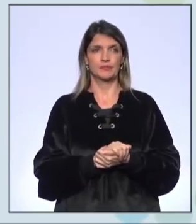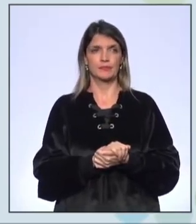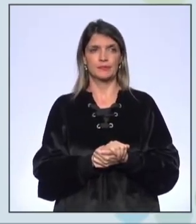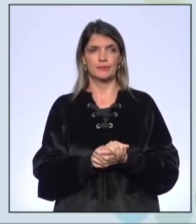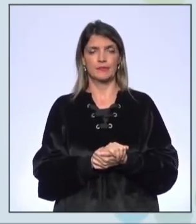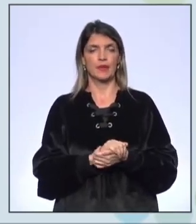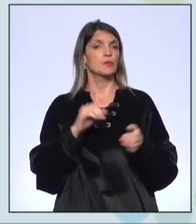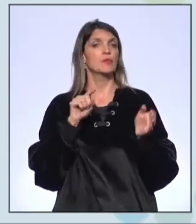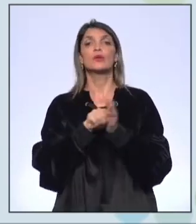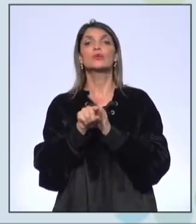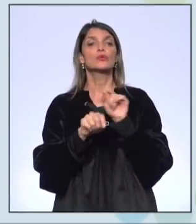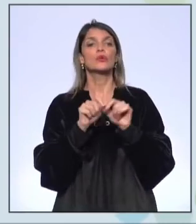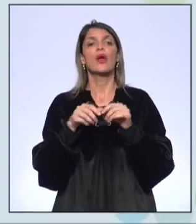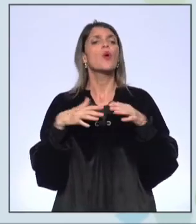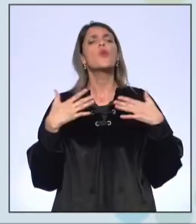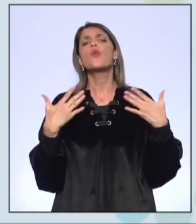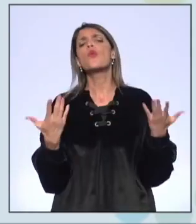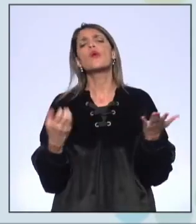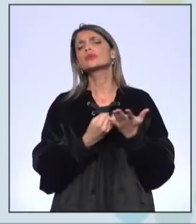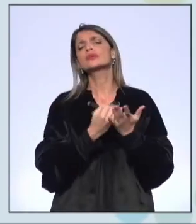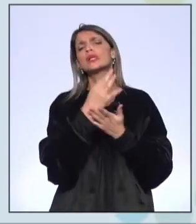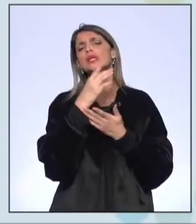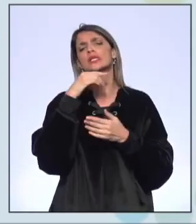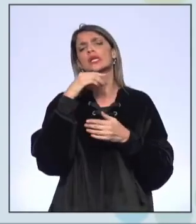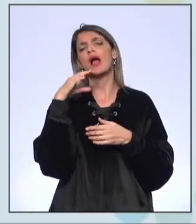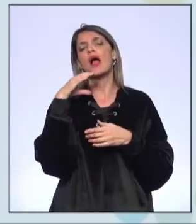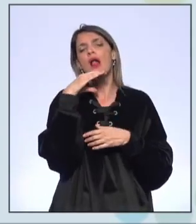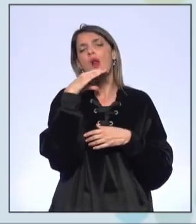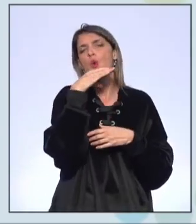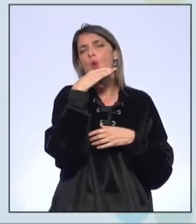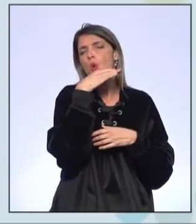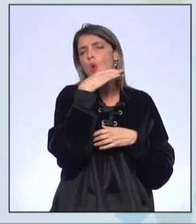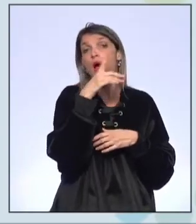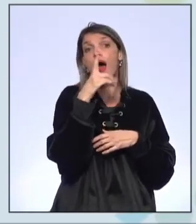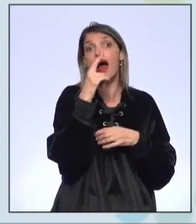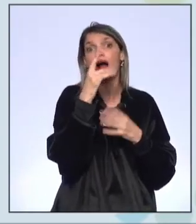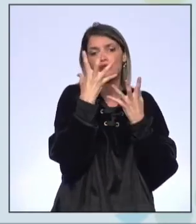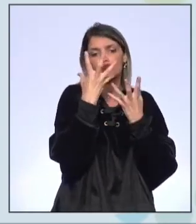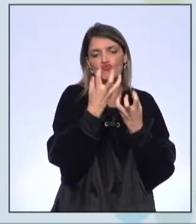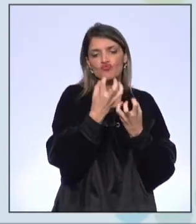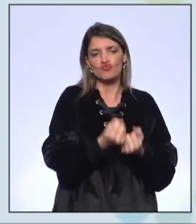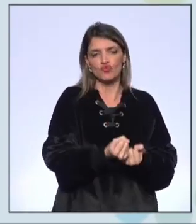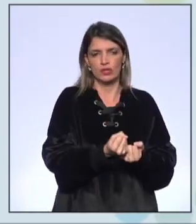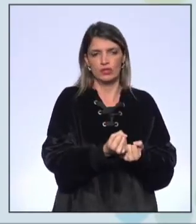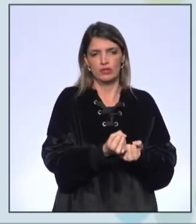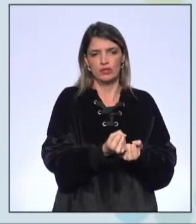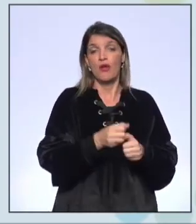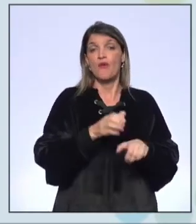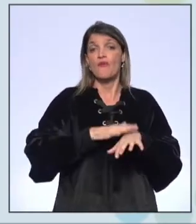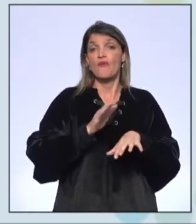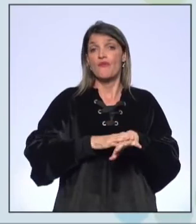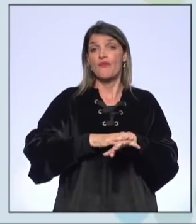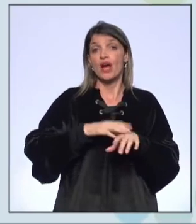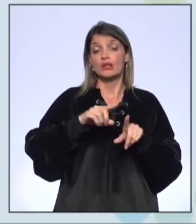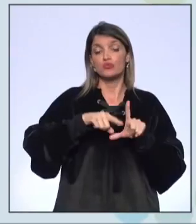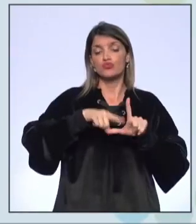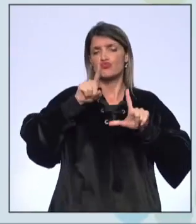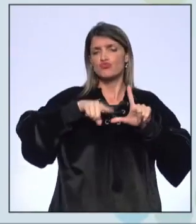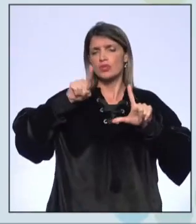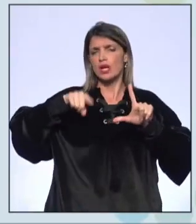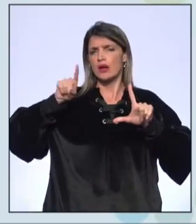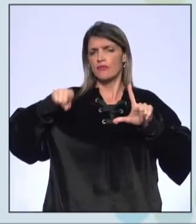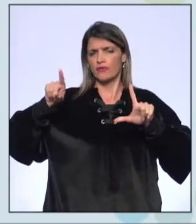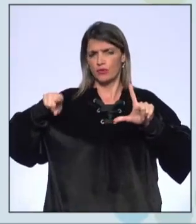A pergunta é, qual é a quantidade de calor absorvida pela água? E faça um gráfico de temperatura em função do